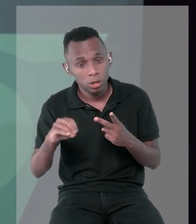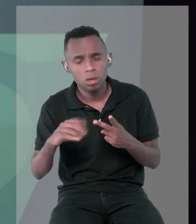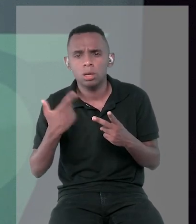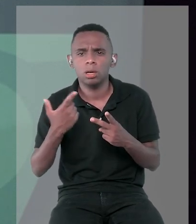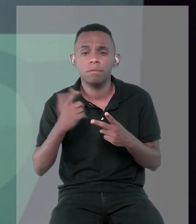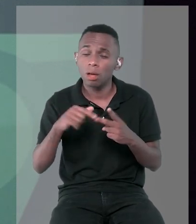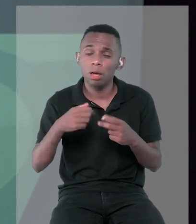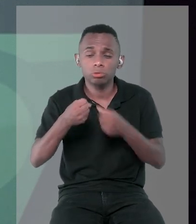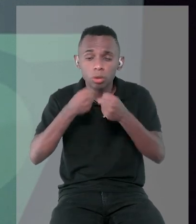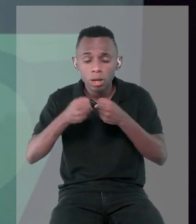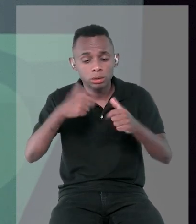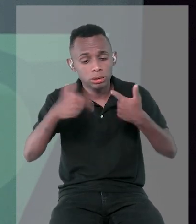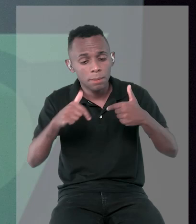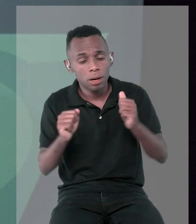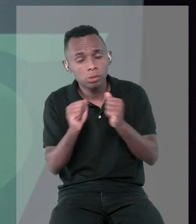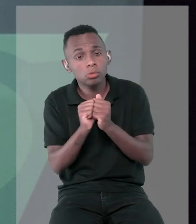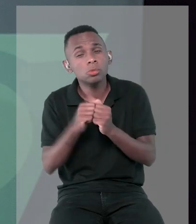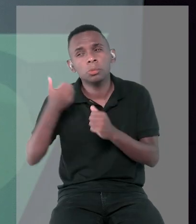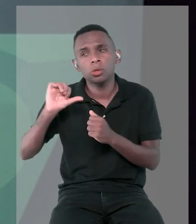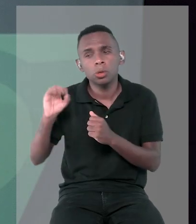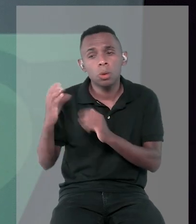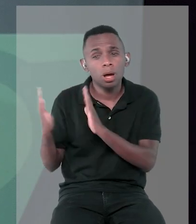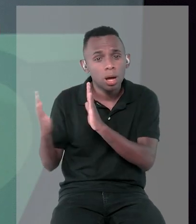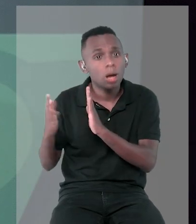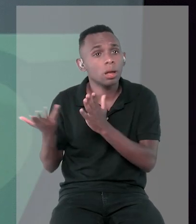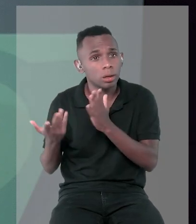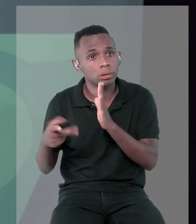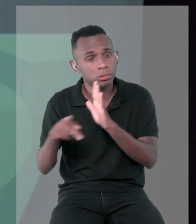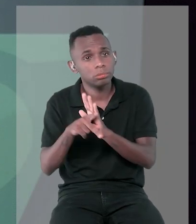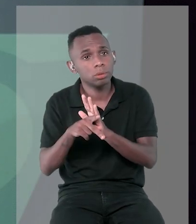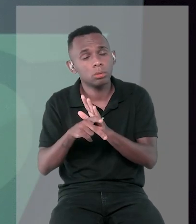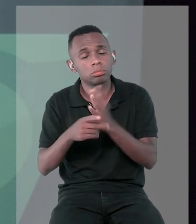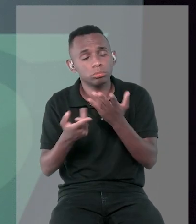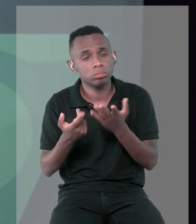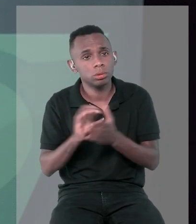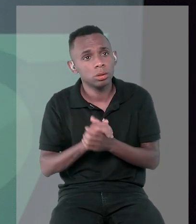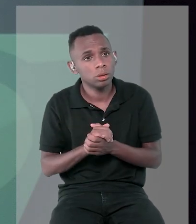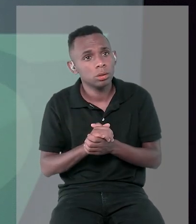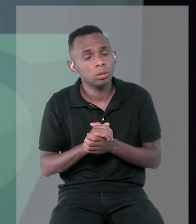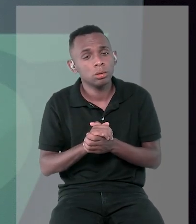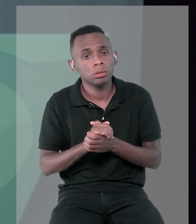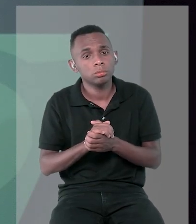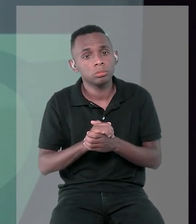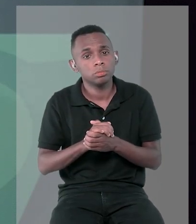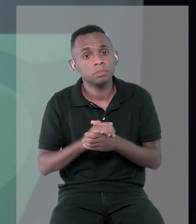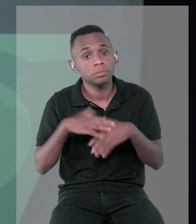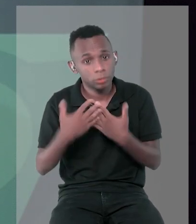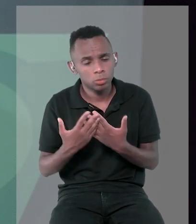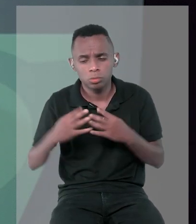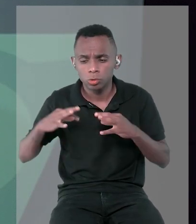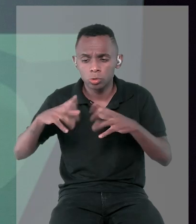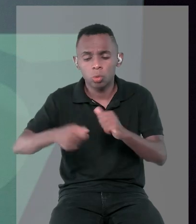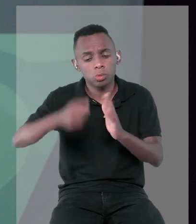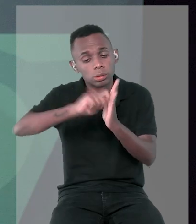jornalistas que trabalhavam com ela, né? No começo dos anos 40, na Agência Nacional e no À Noite. Né? Então,